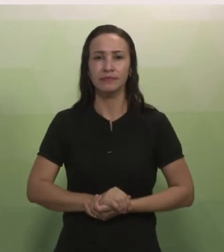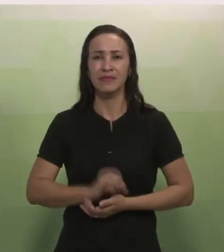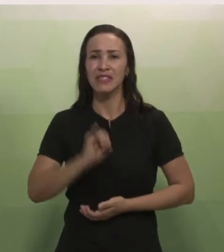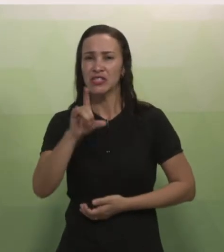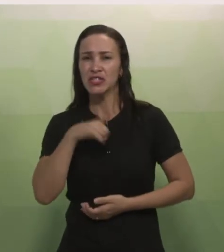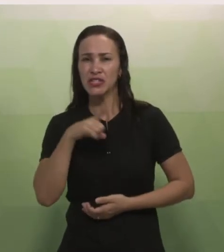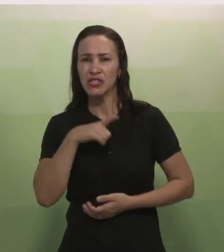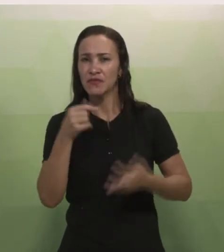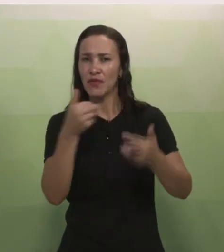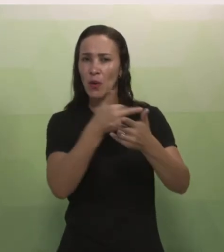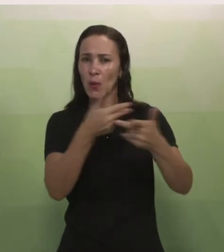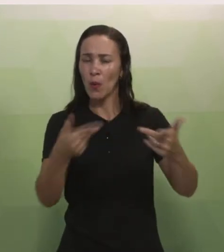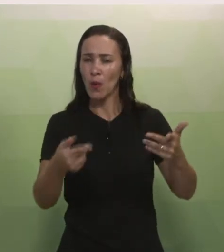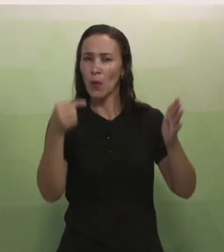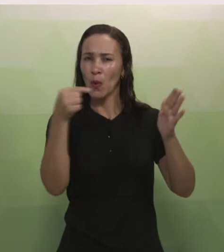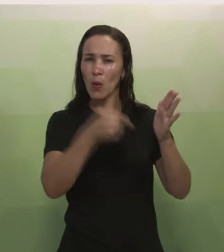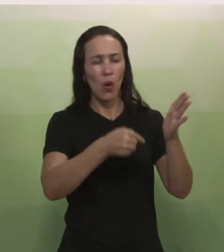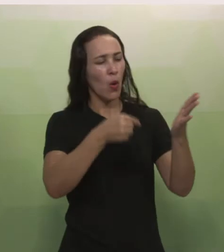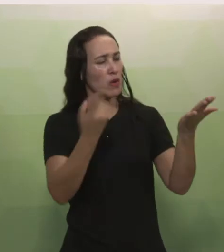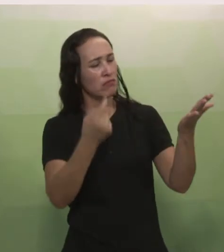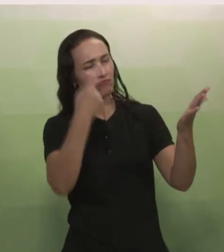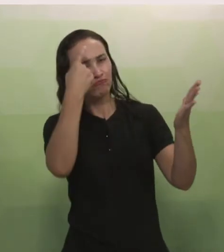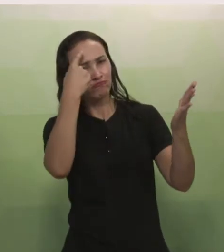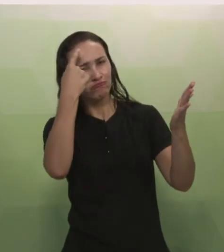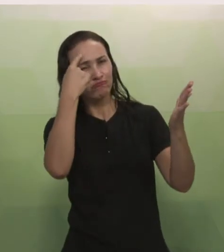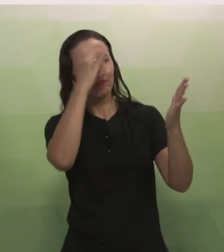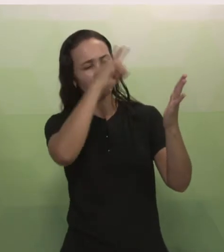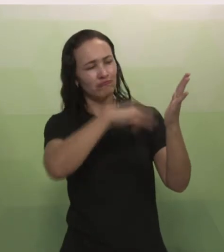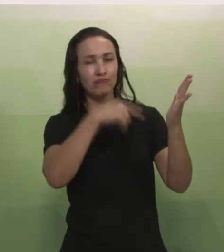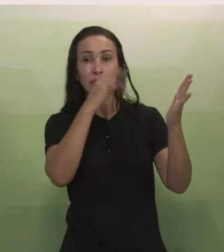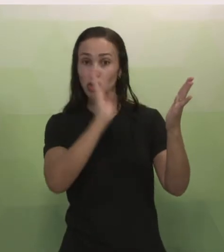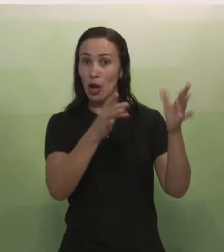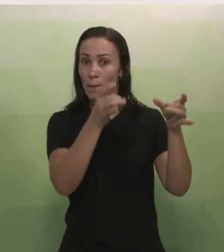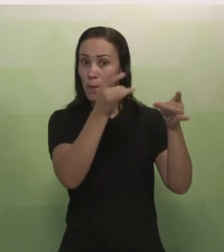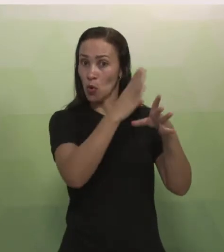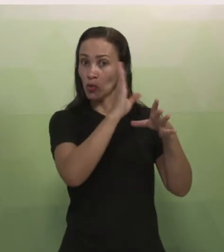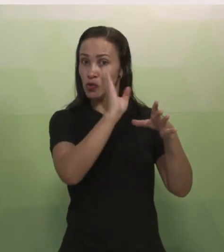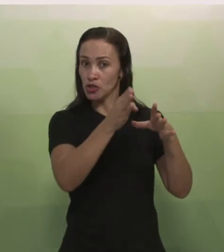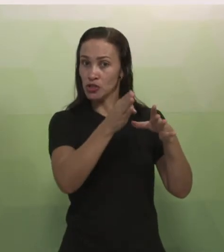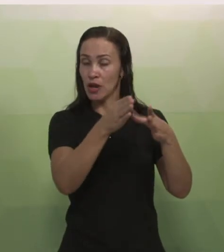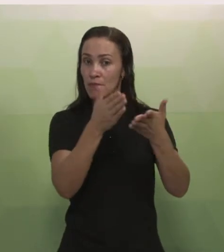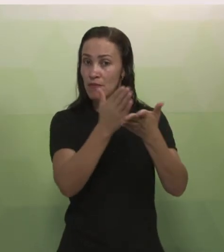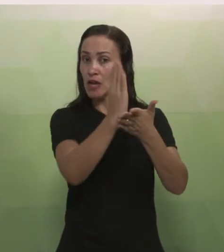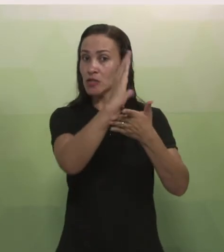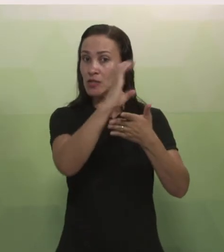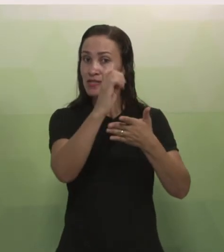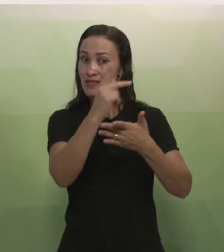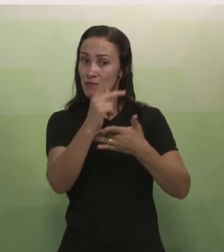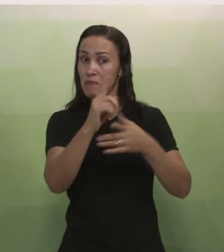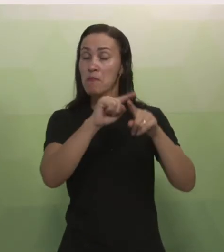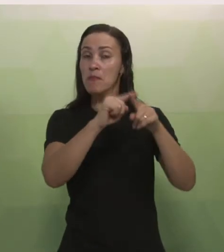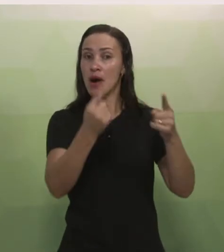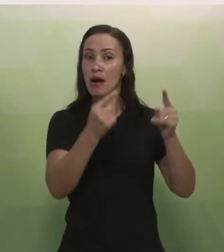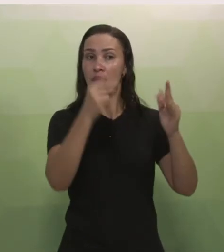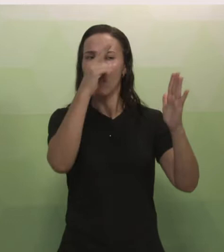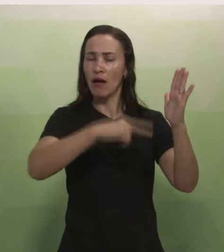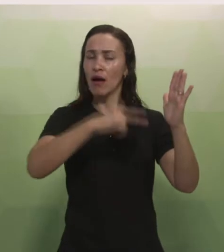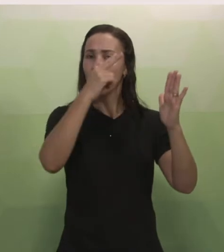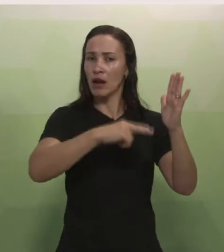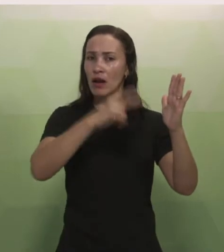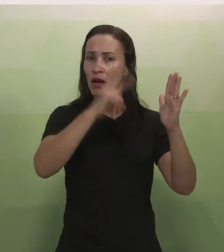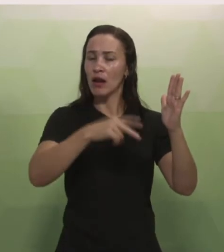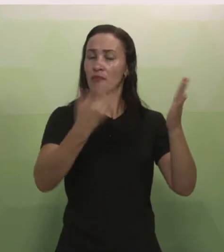houver algo a ser pensado, né, apesar de já ter passado na CEP,